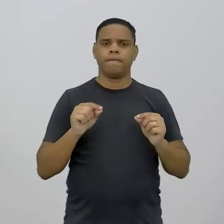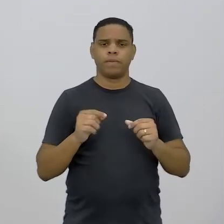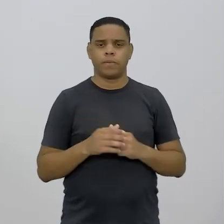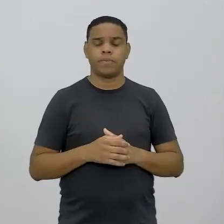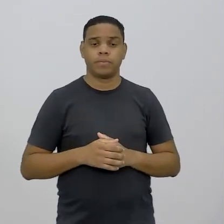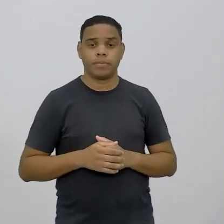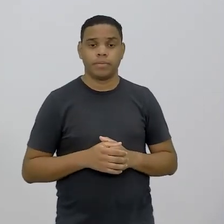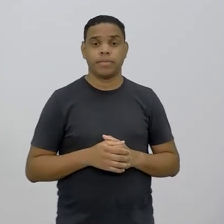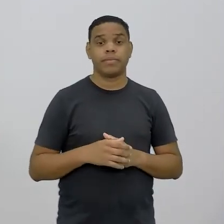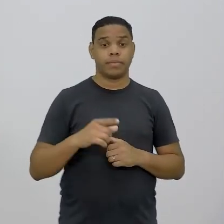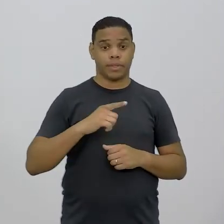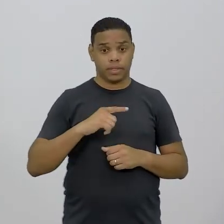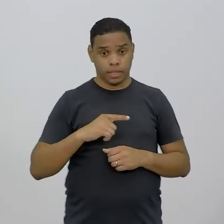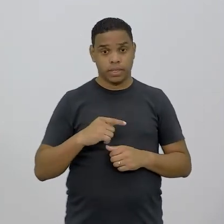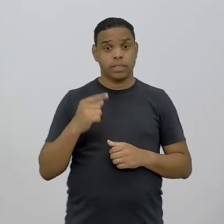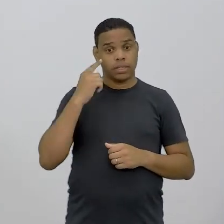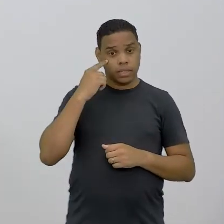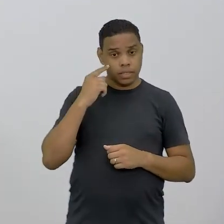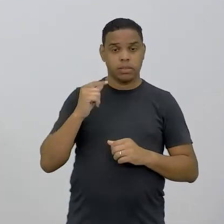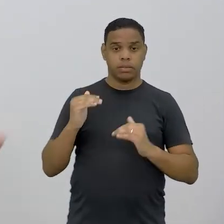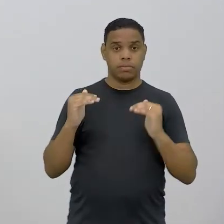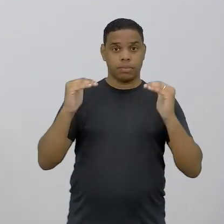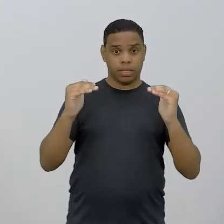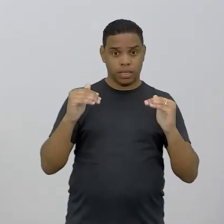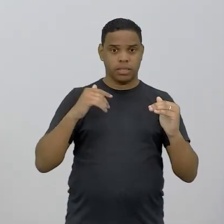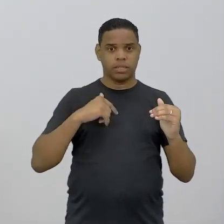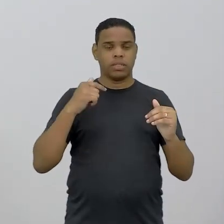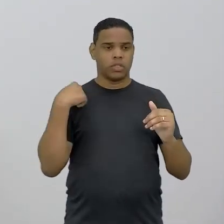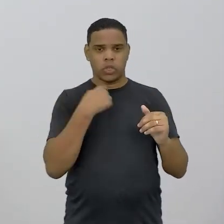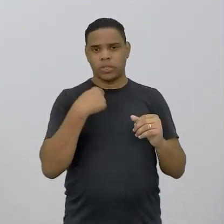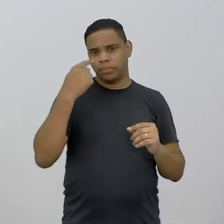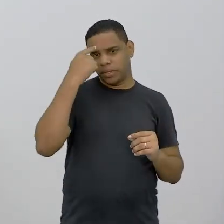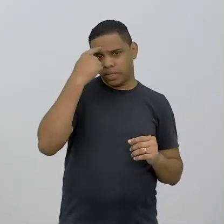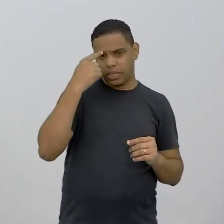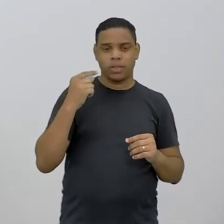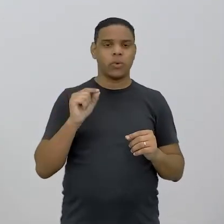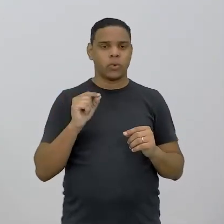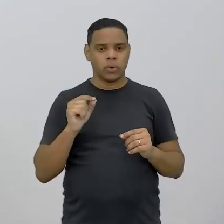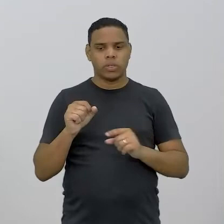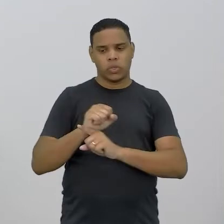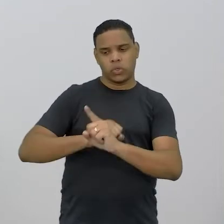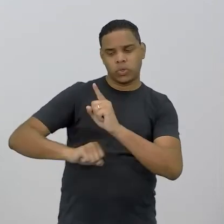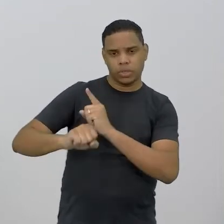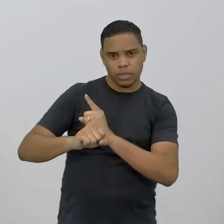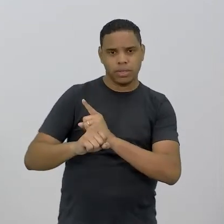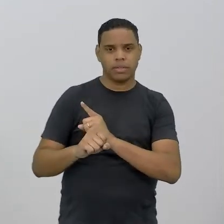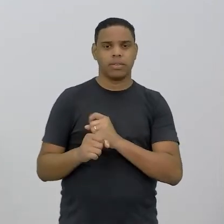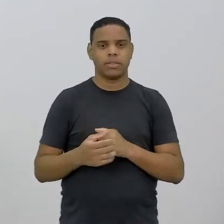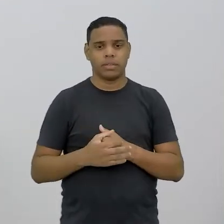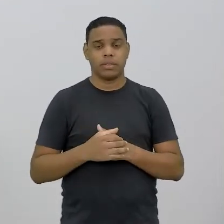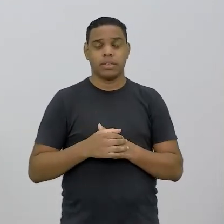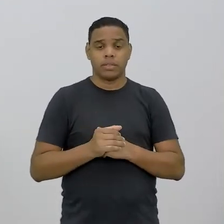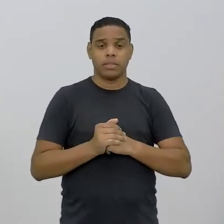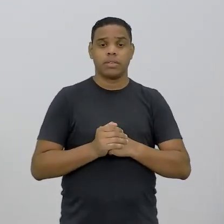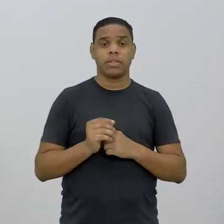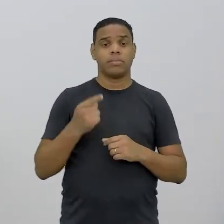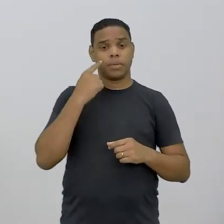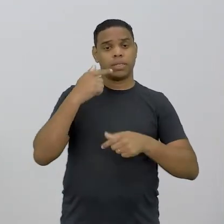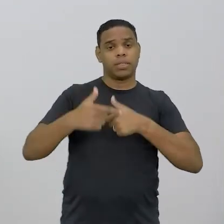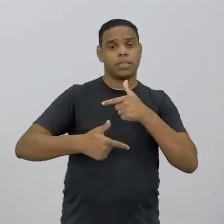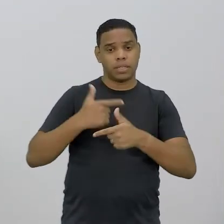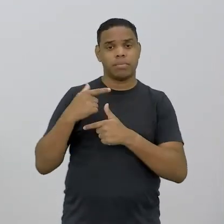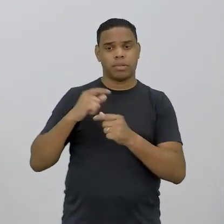isso? Que existe uma lógica superior a nós indivíduos, que é a lógica da sociedade, que faz com que o trabalho